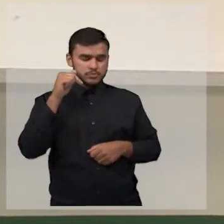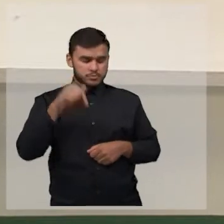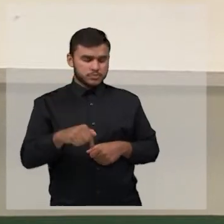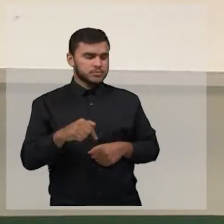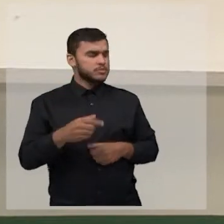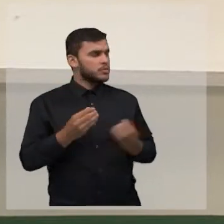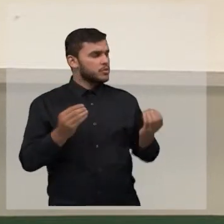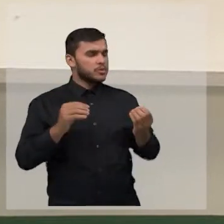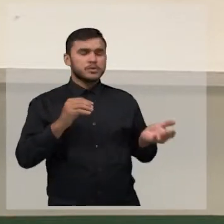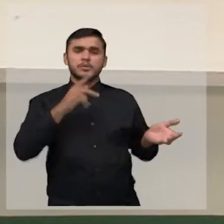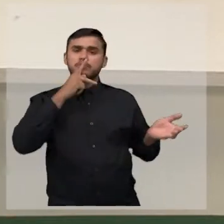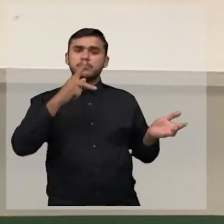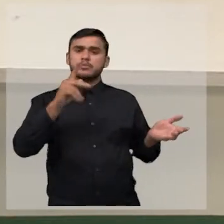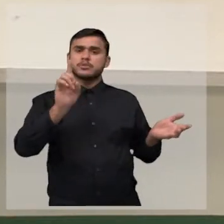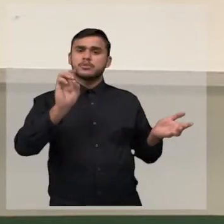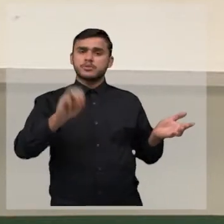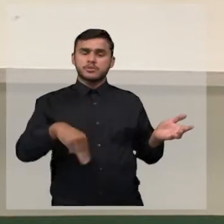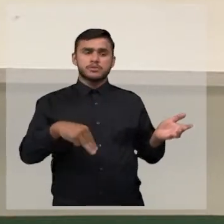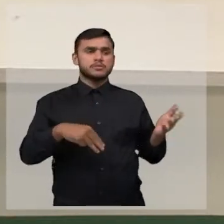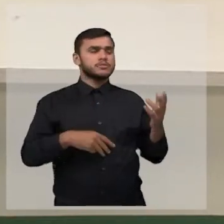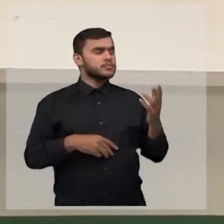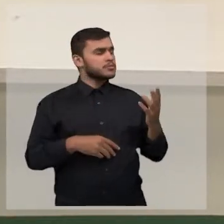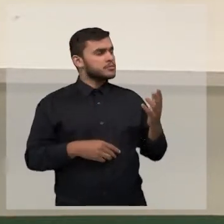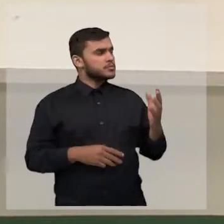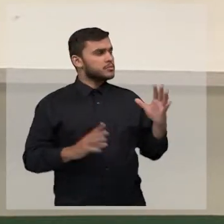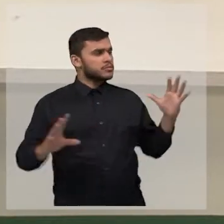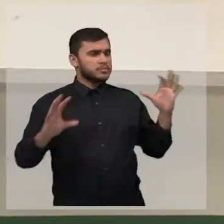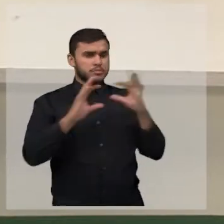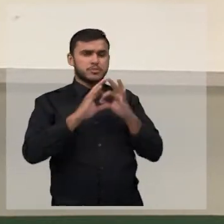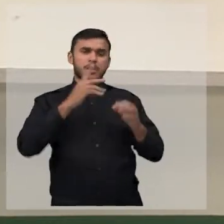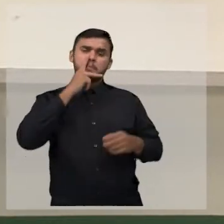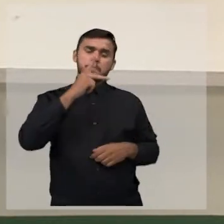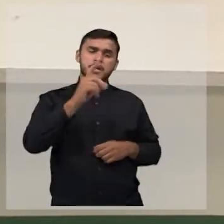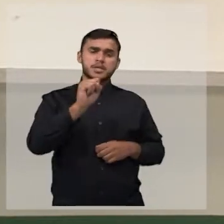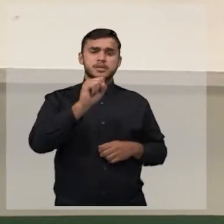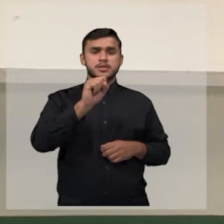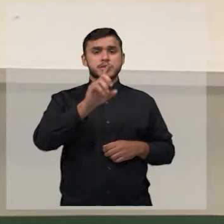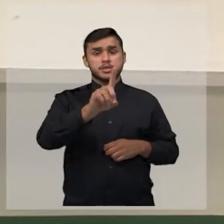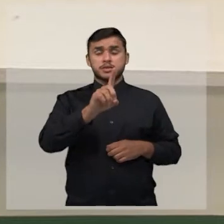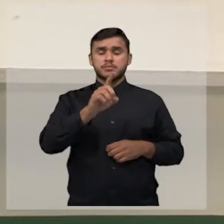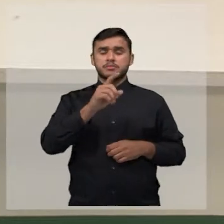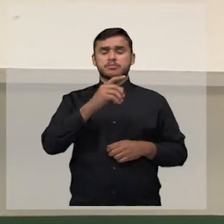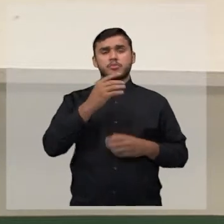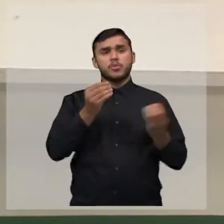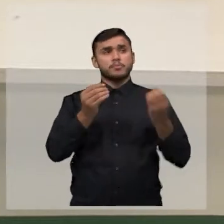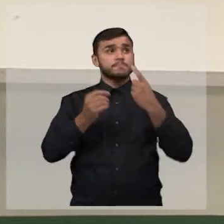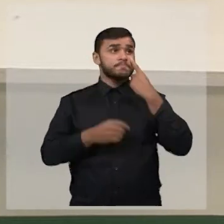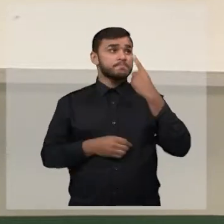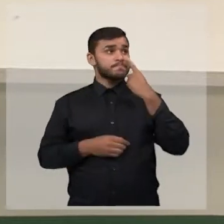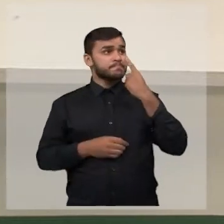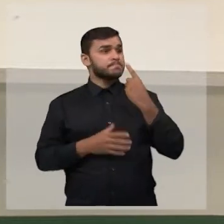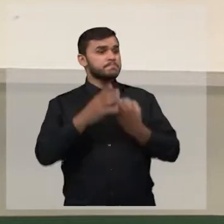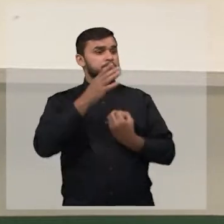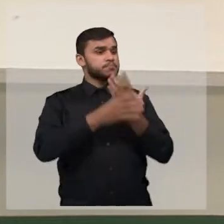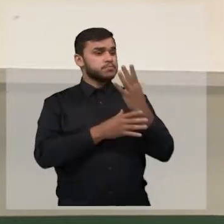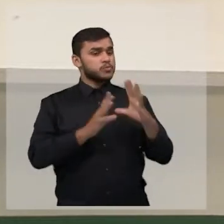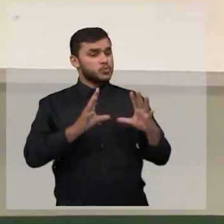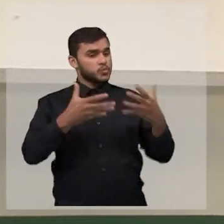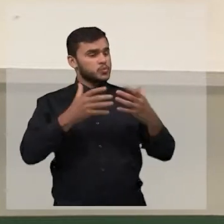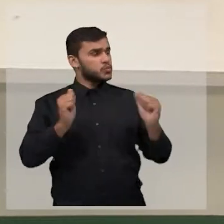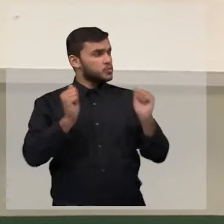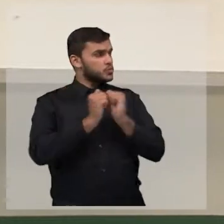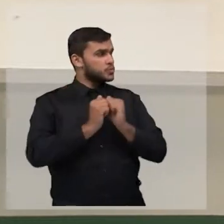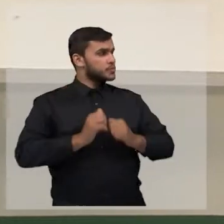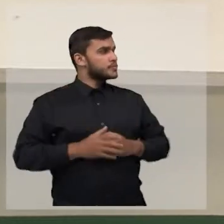com o DEM e com outros partidos, no caso o PSD, cria aí um segmento. O outro segmento,